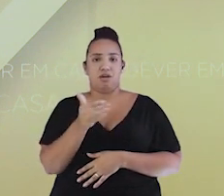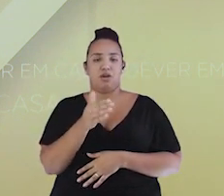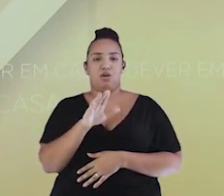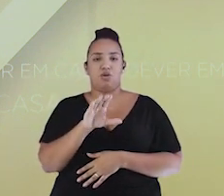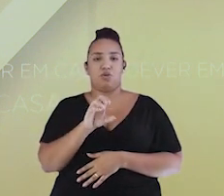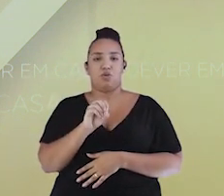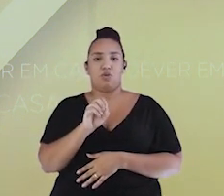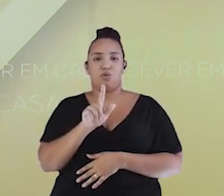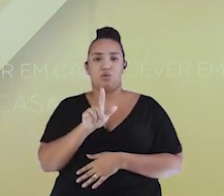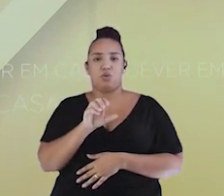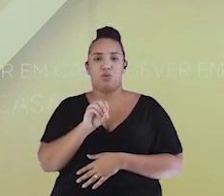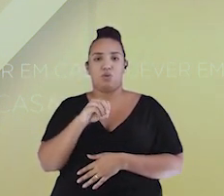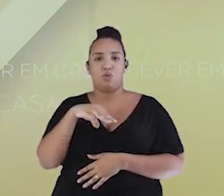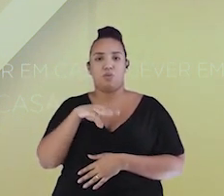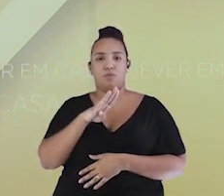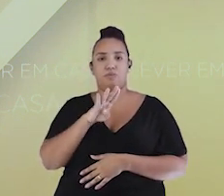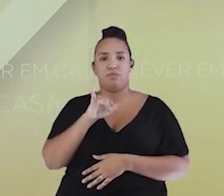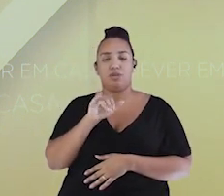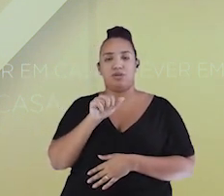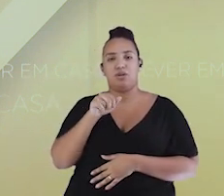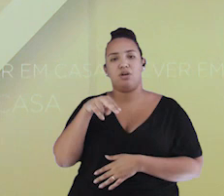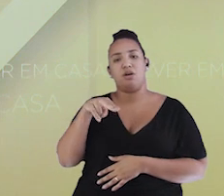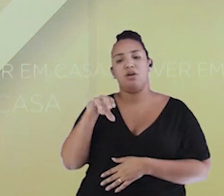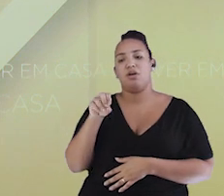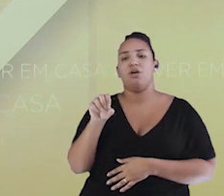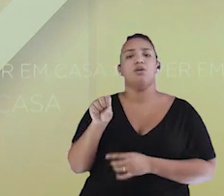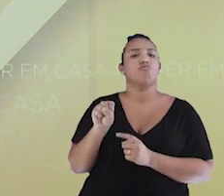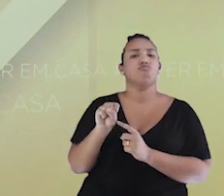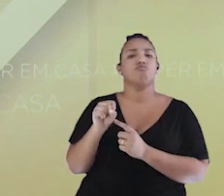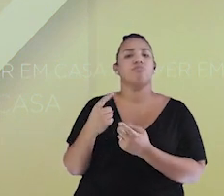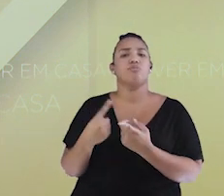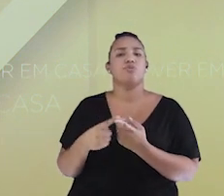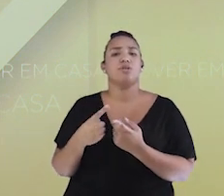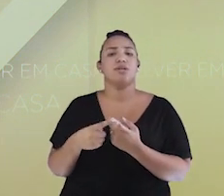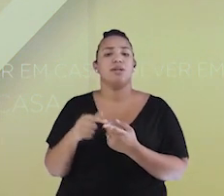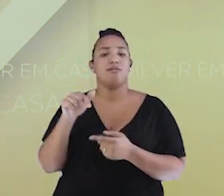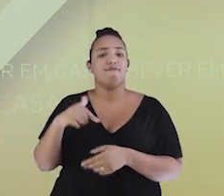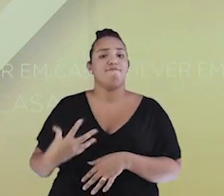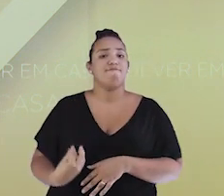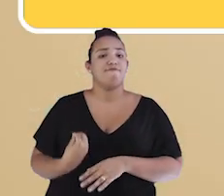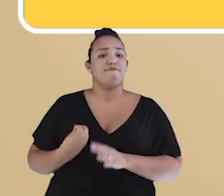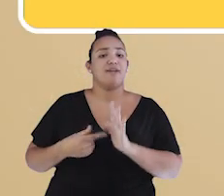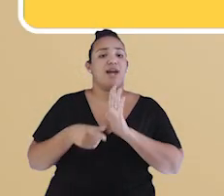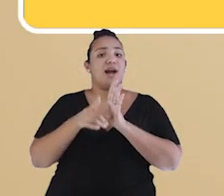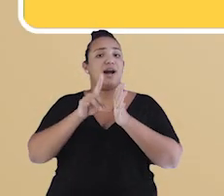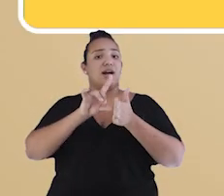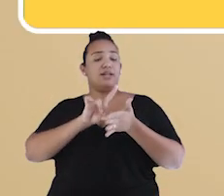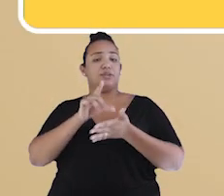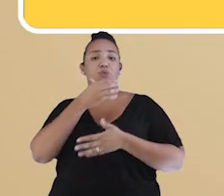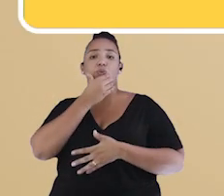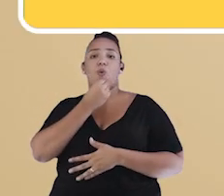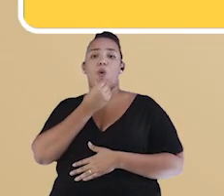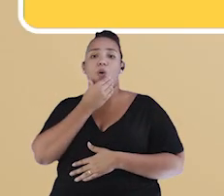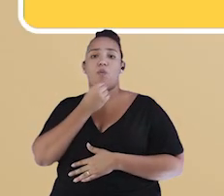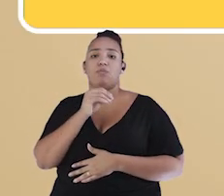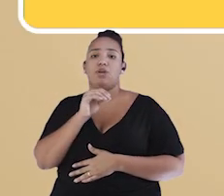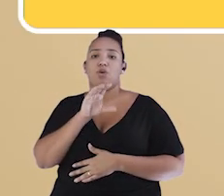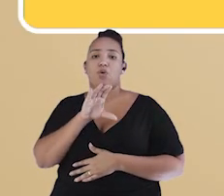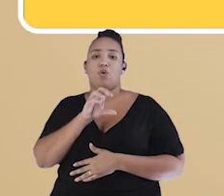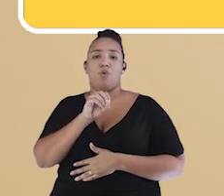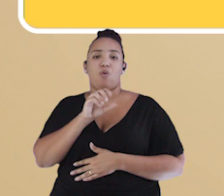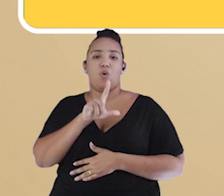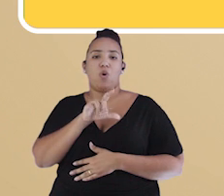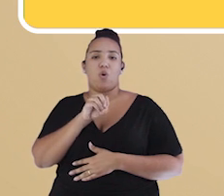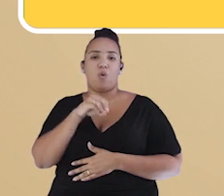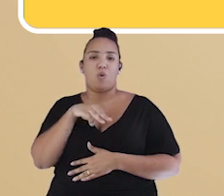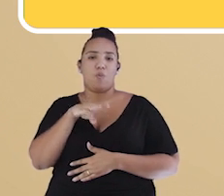pré-colombianos, porque estavam aqui antes da chegada de Cristóvão Colombo. Então, temos como